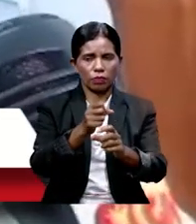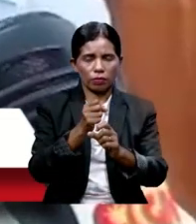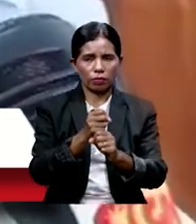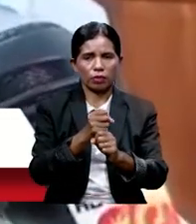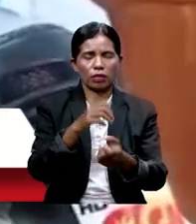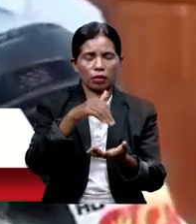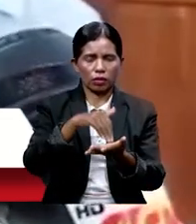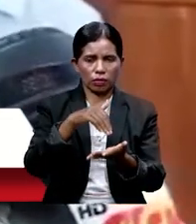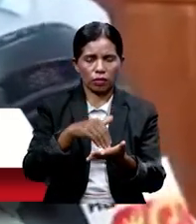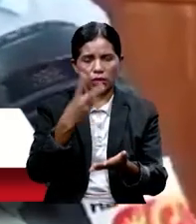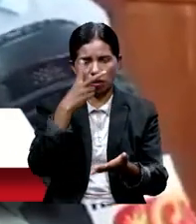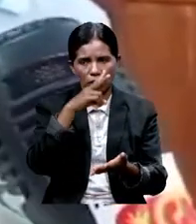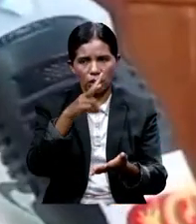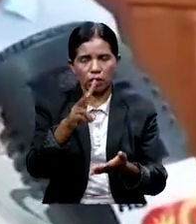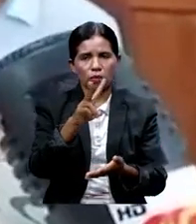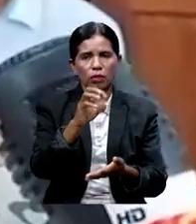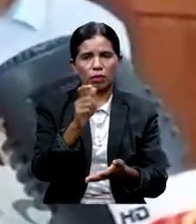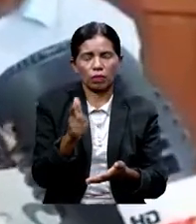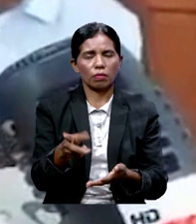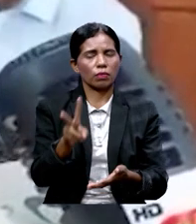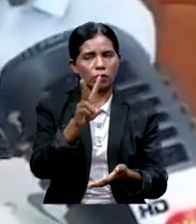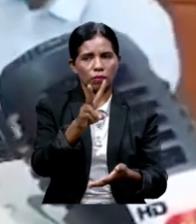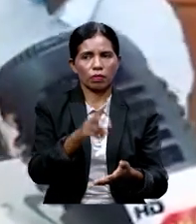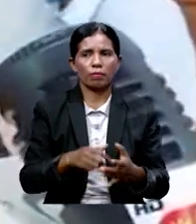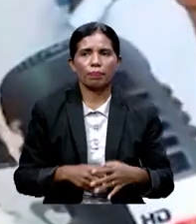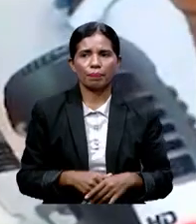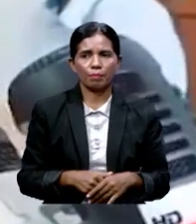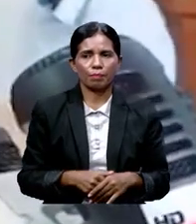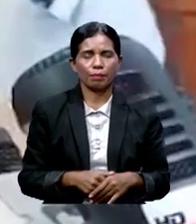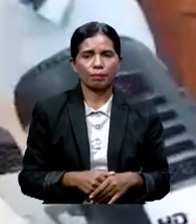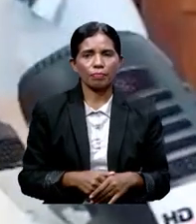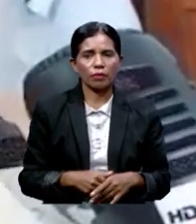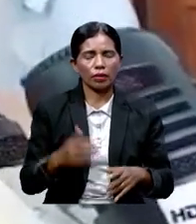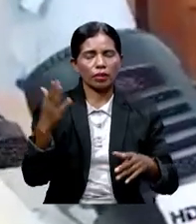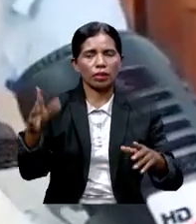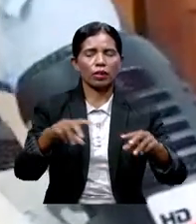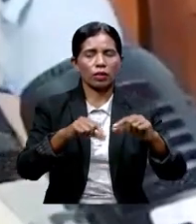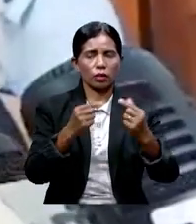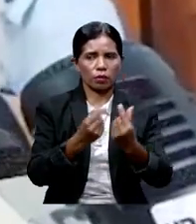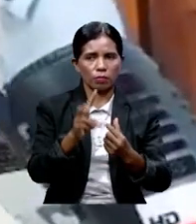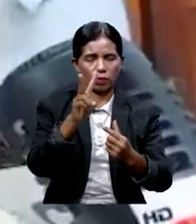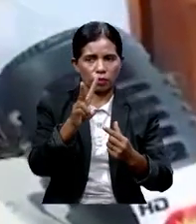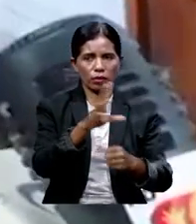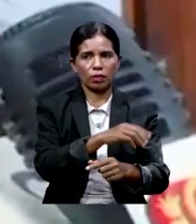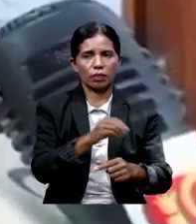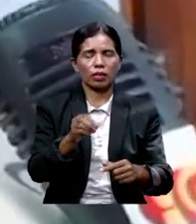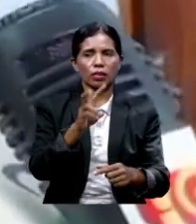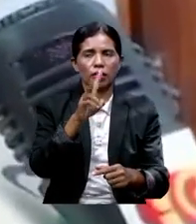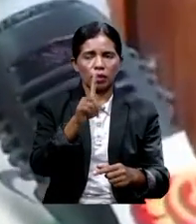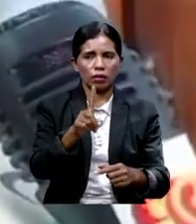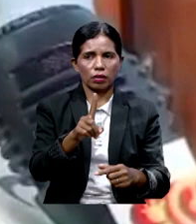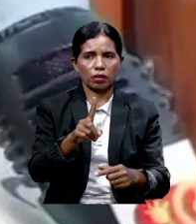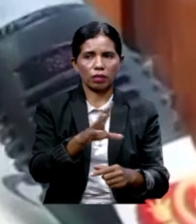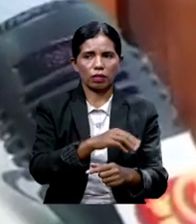estudo viabilidade ne ha hukar 2022. Ia pakoti rua, ida maka pakoti da maka